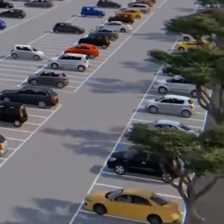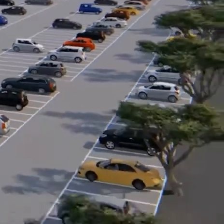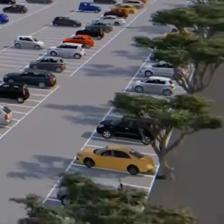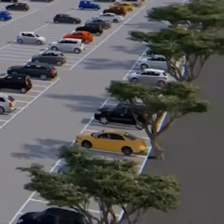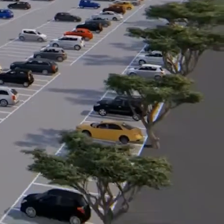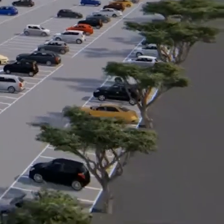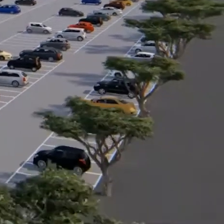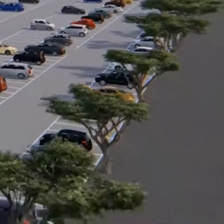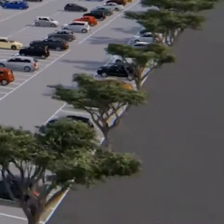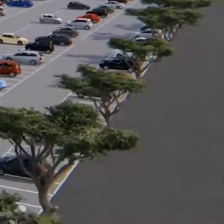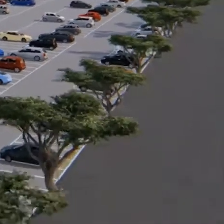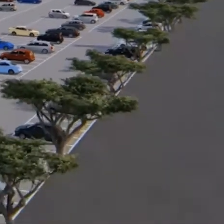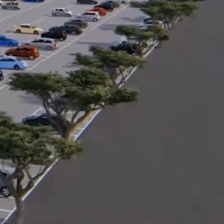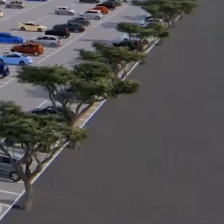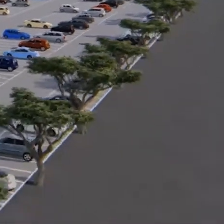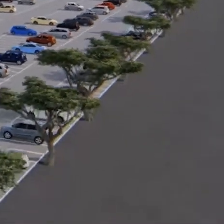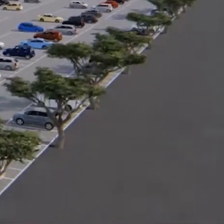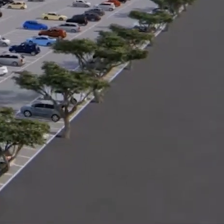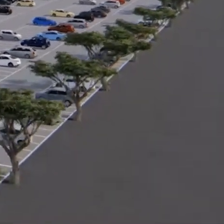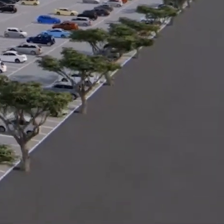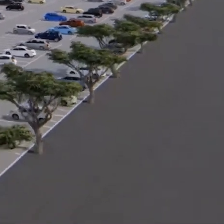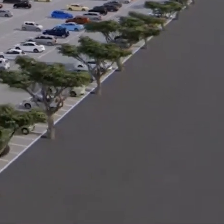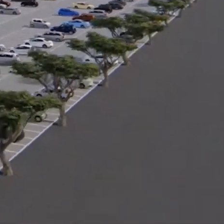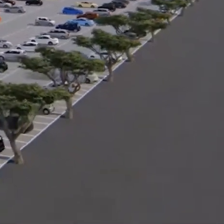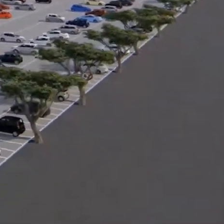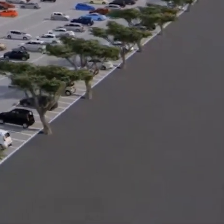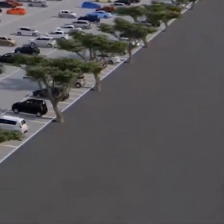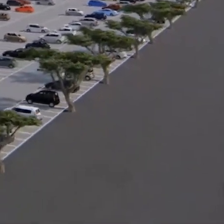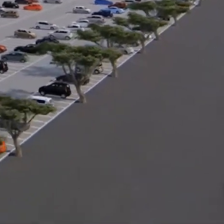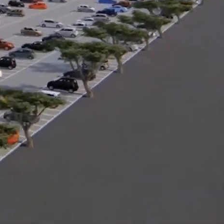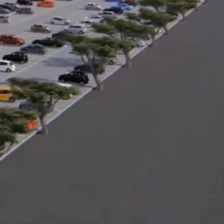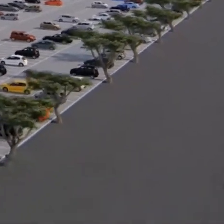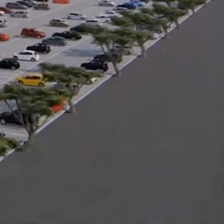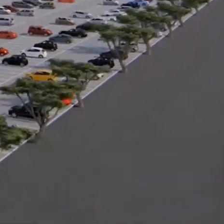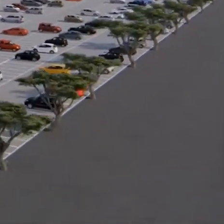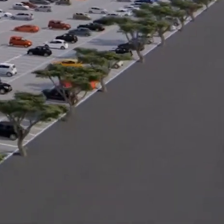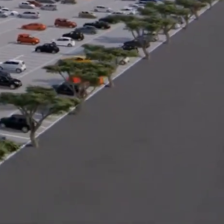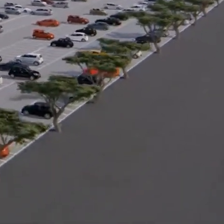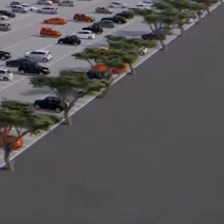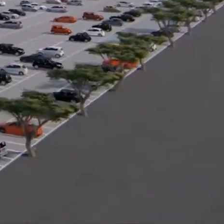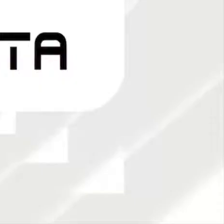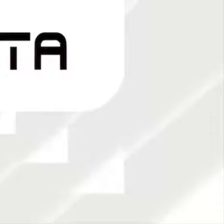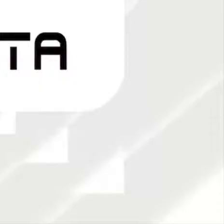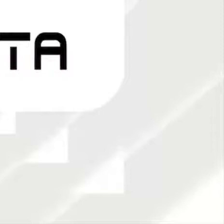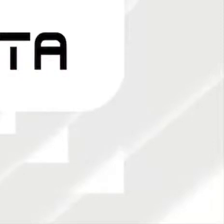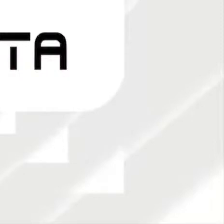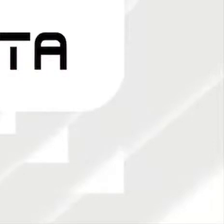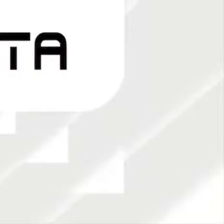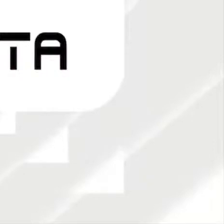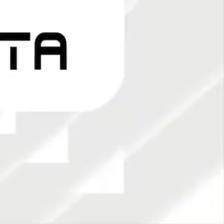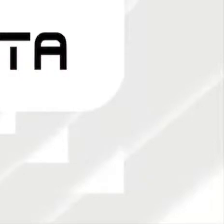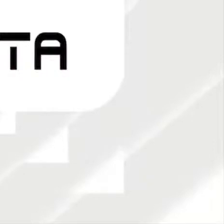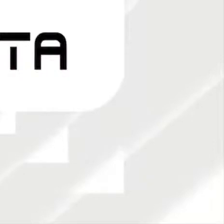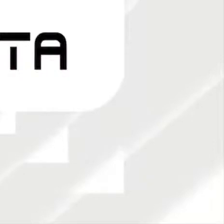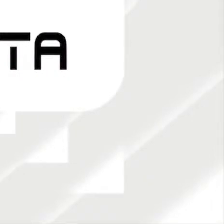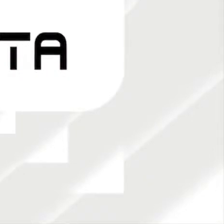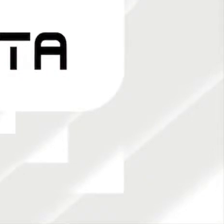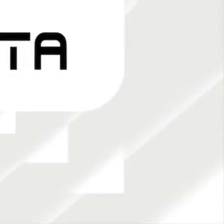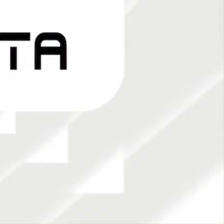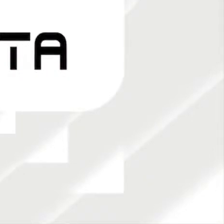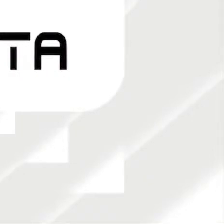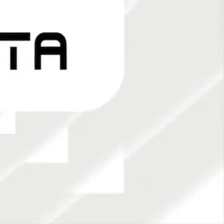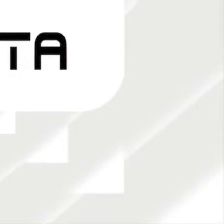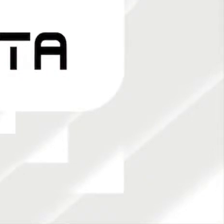Altas Horas Outlet, a oportunidade que faltava para você, lojista, investir no polo de confecções. Mactal e Macpeças,